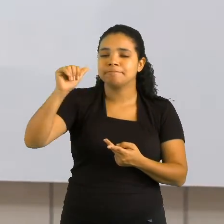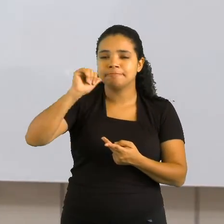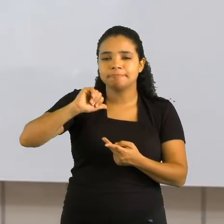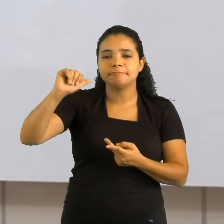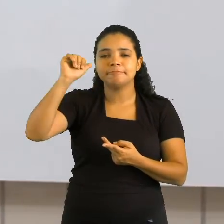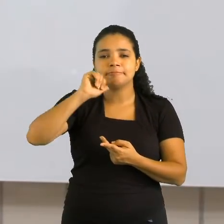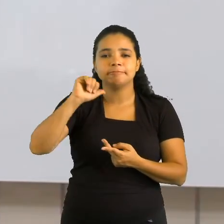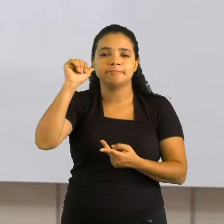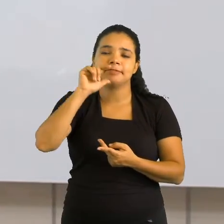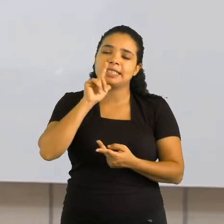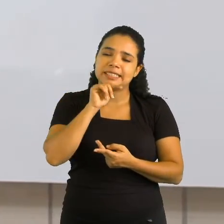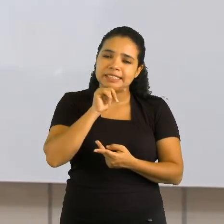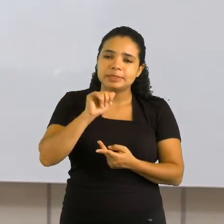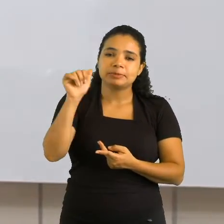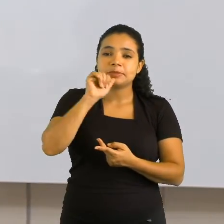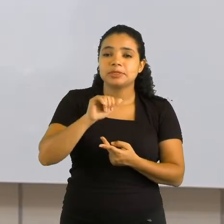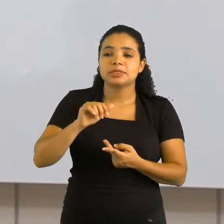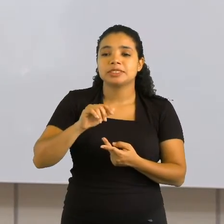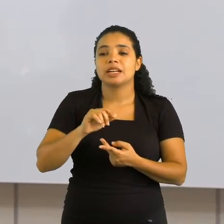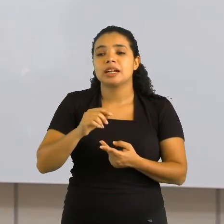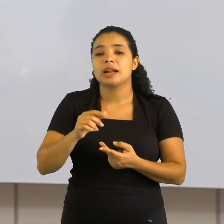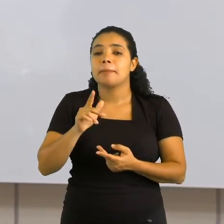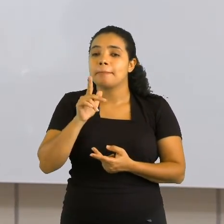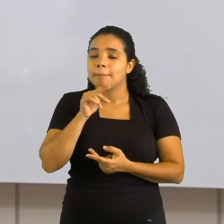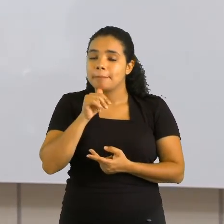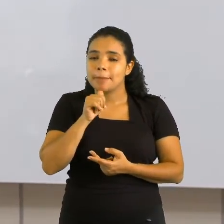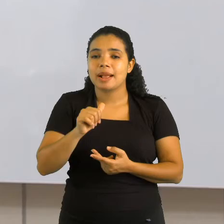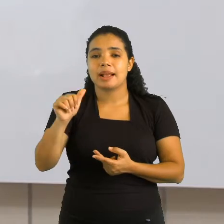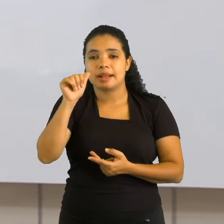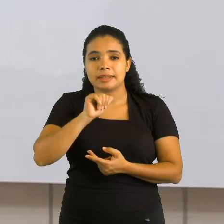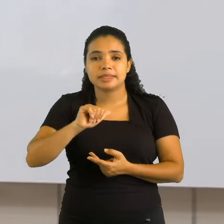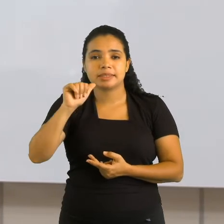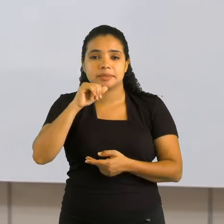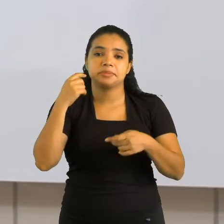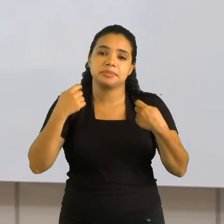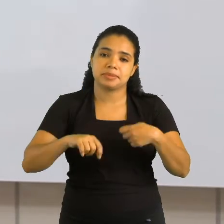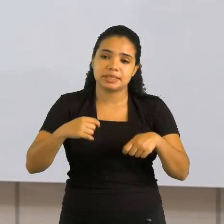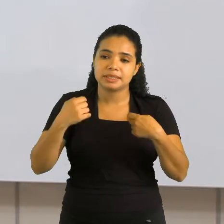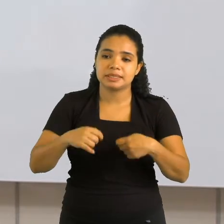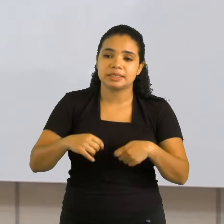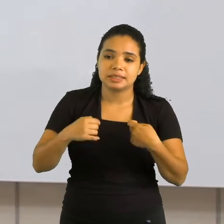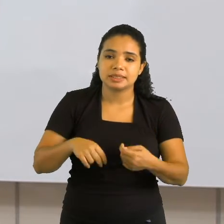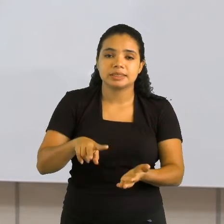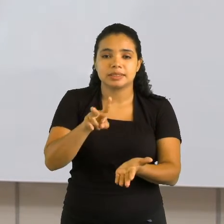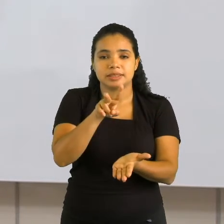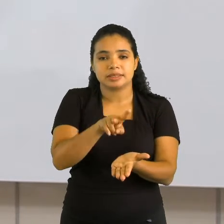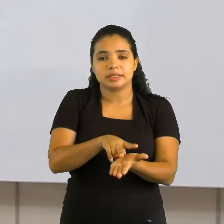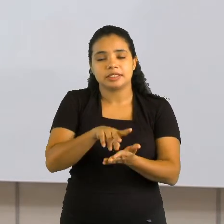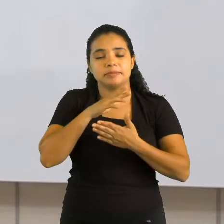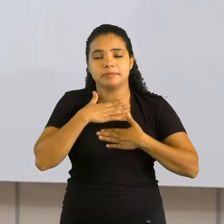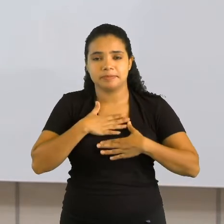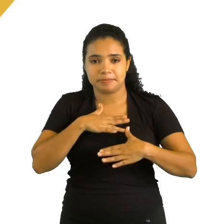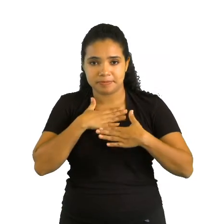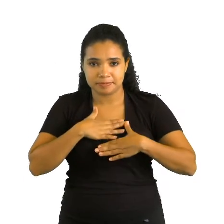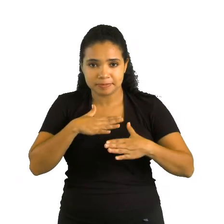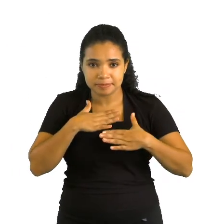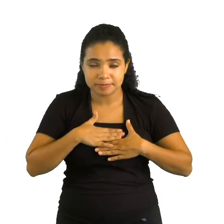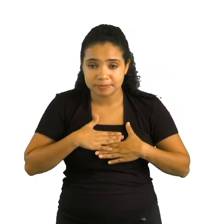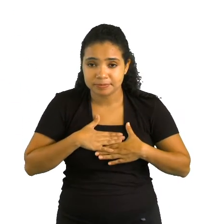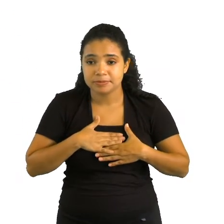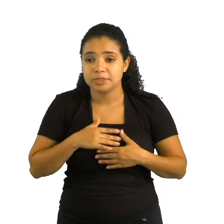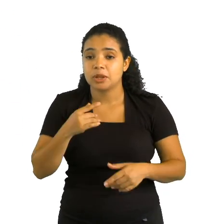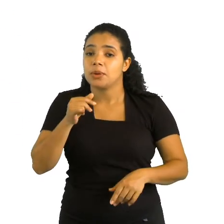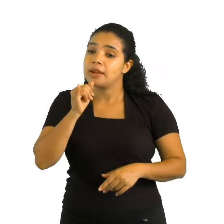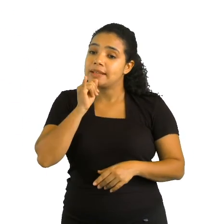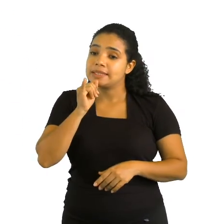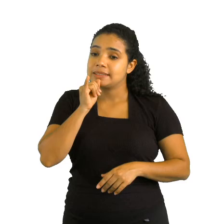O que é essa hidratação? Você vai tomar bastante líquidos e ter um bom repouso. Um exemplo